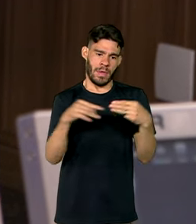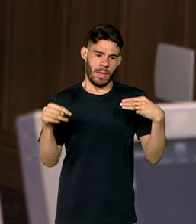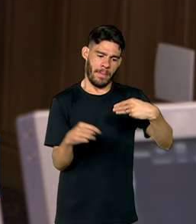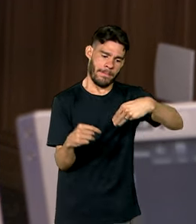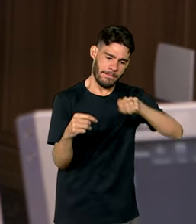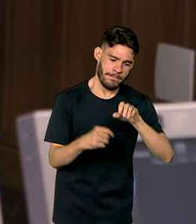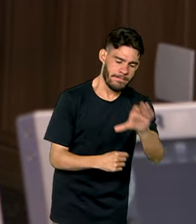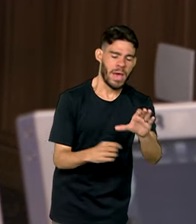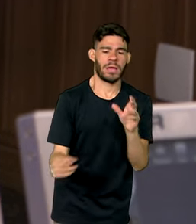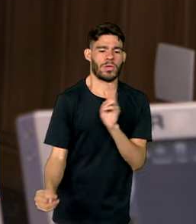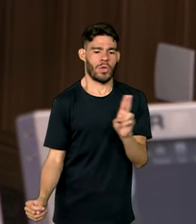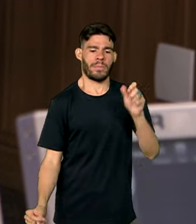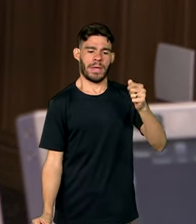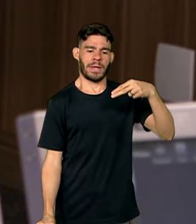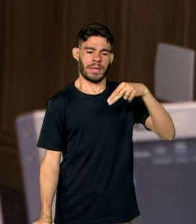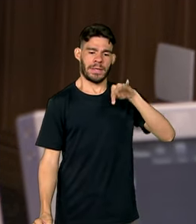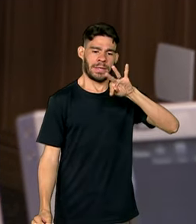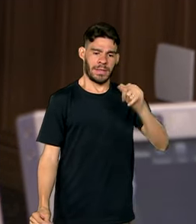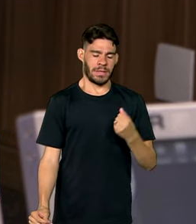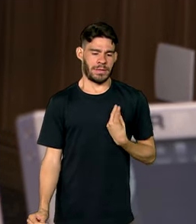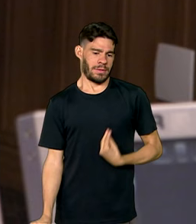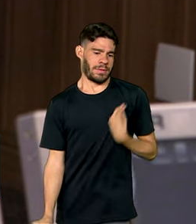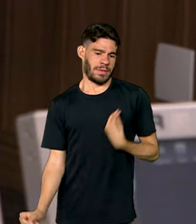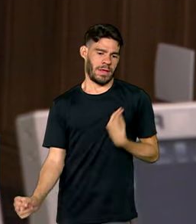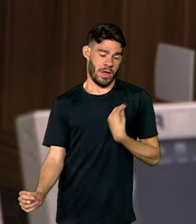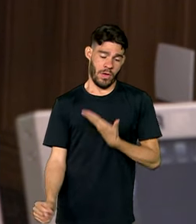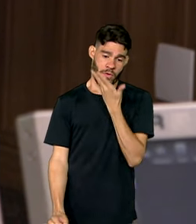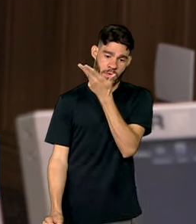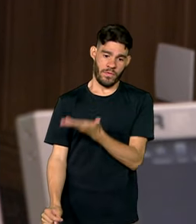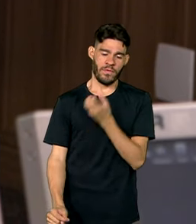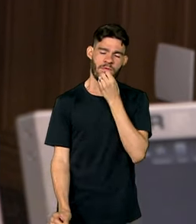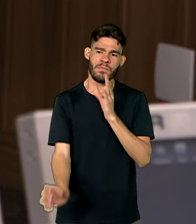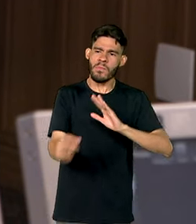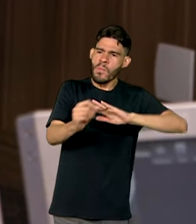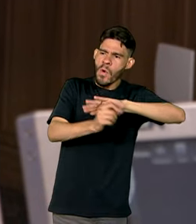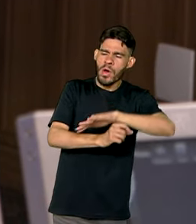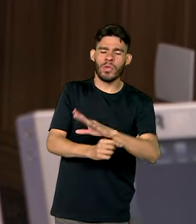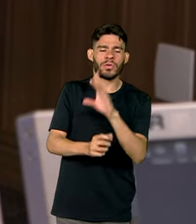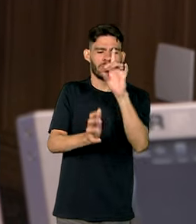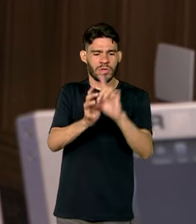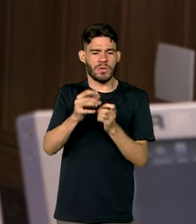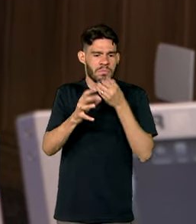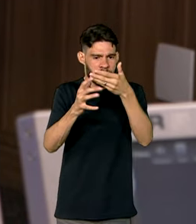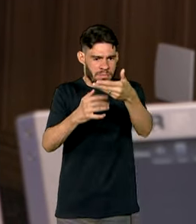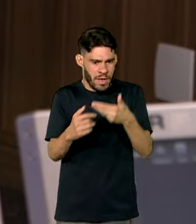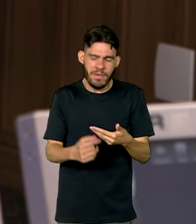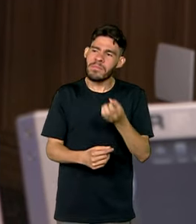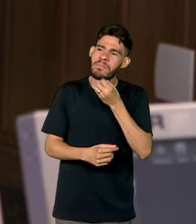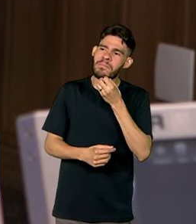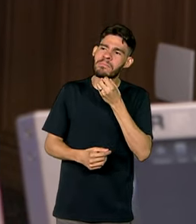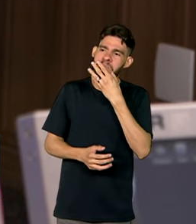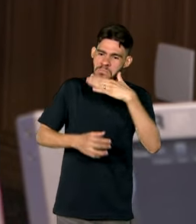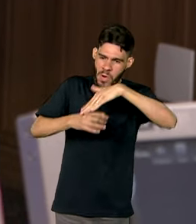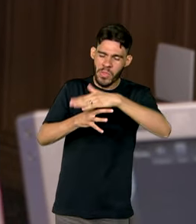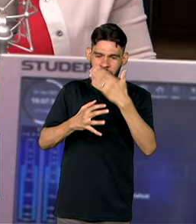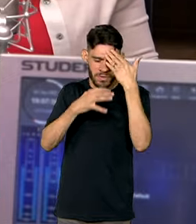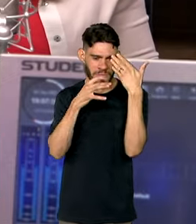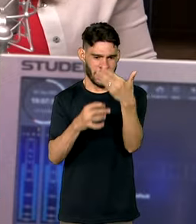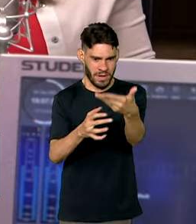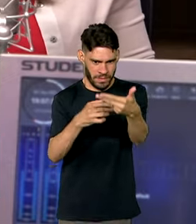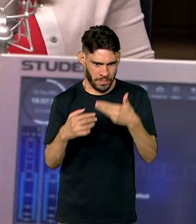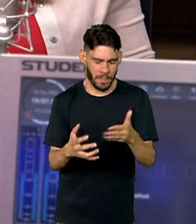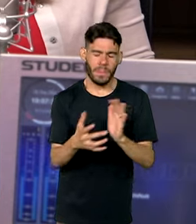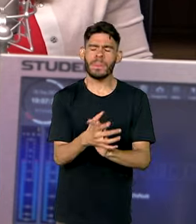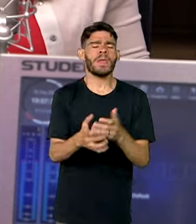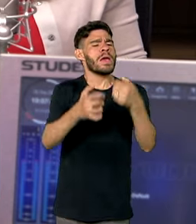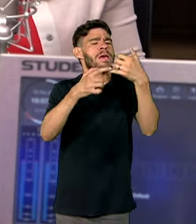Educação Anita que está ao vivo conosco no estúdio Boa noite diretora bem-vinda Boa noite obrigada pelo diretora explica pra